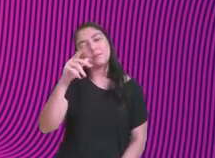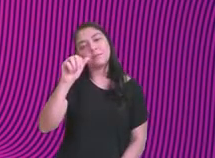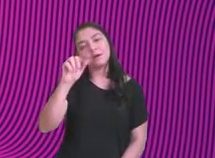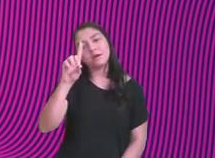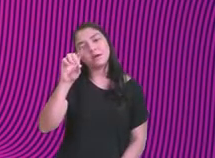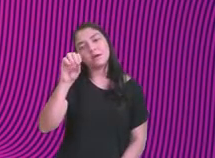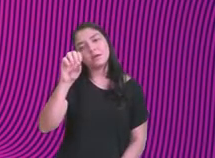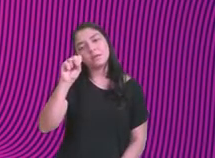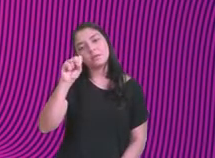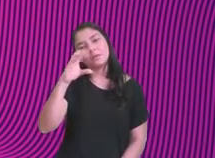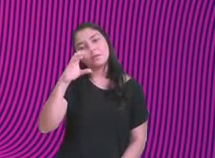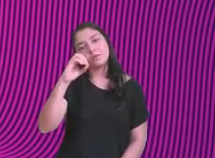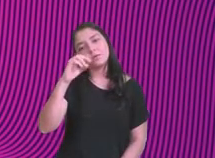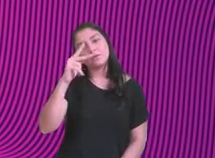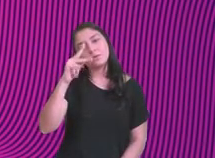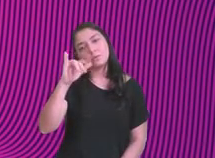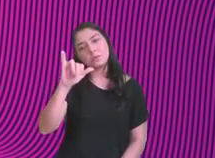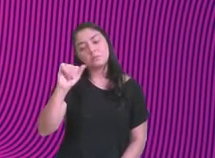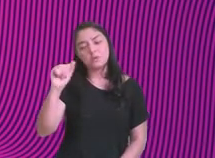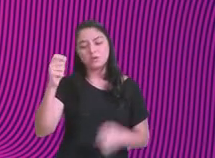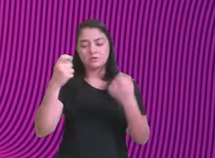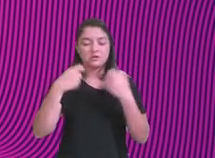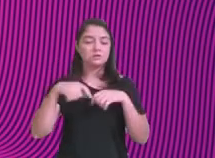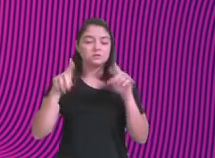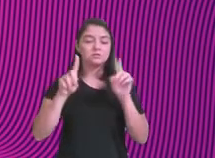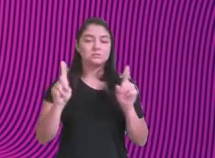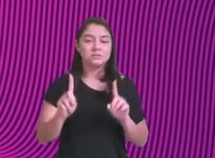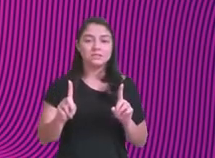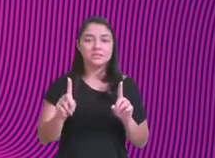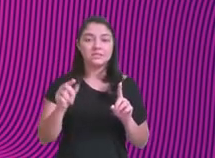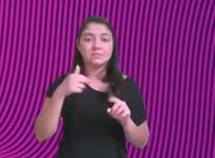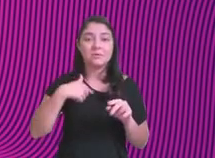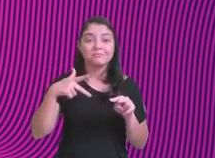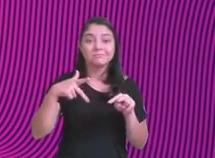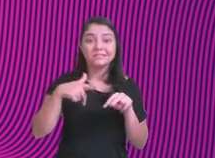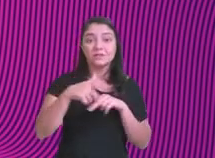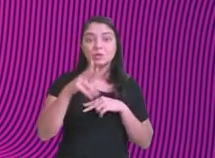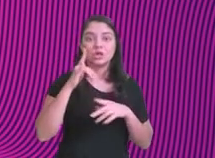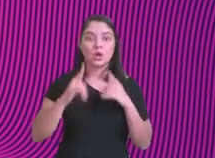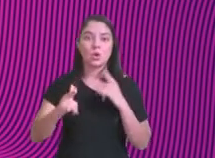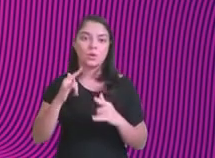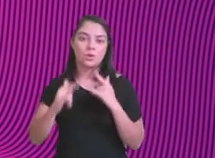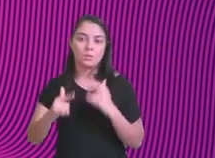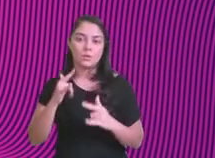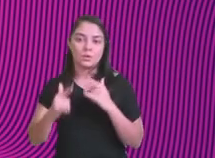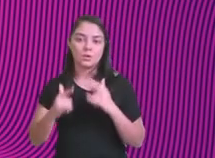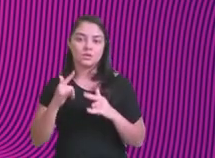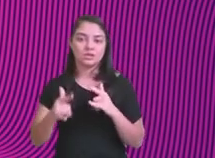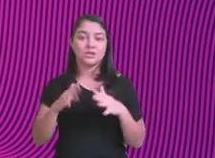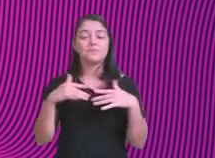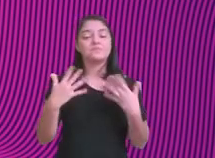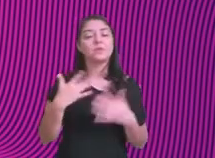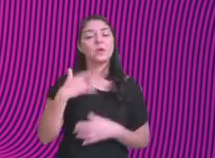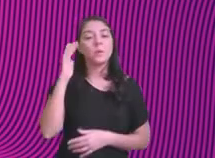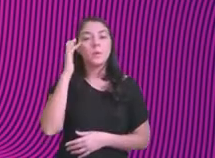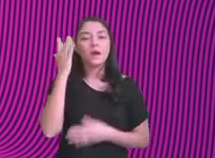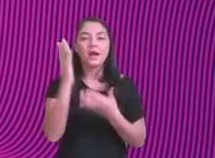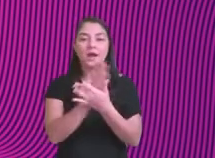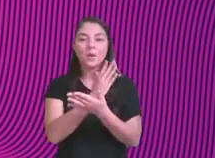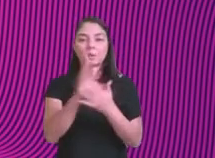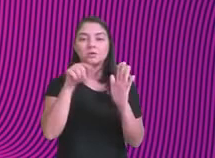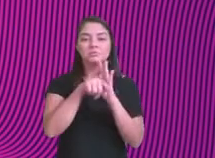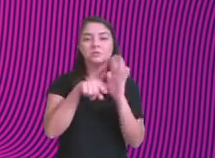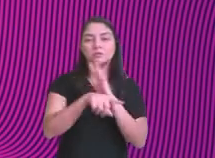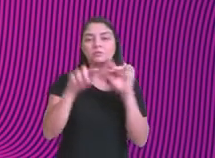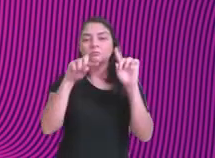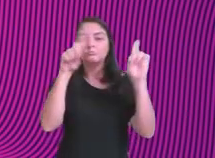cirurgião laparoscópico para fazer uma cirurgia robótica, né? Eu acho que algumas perguntas ainda ficam,